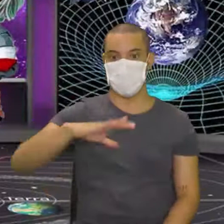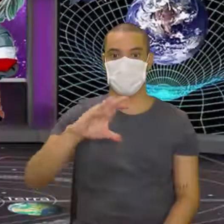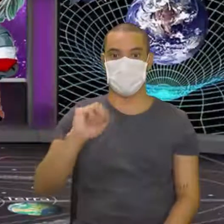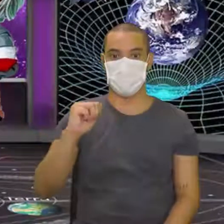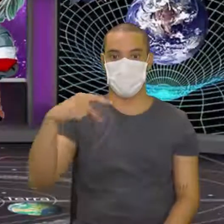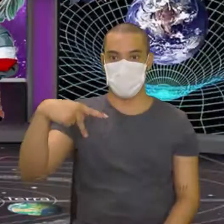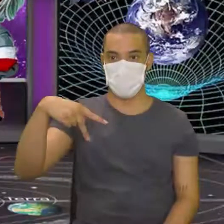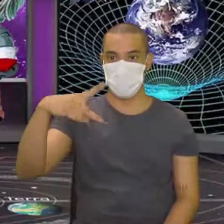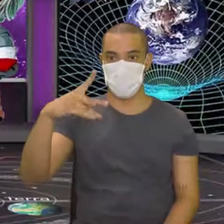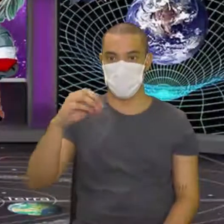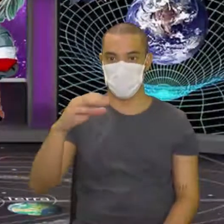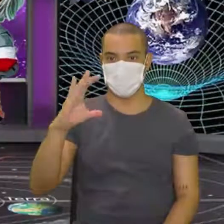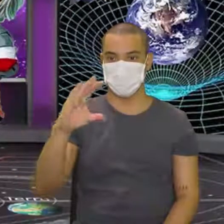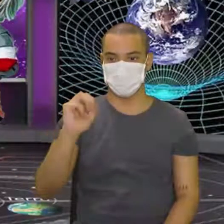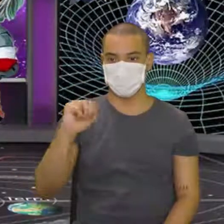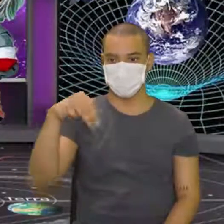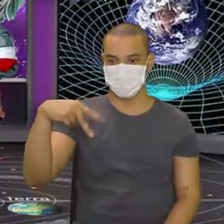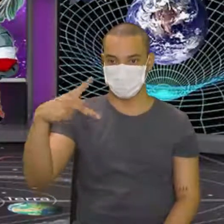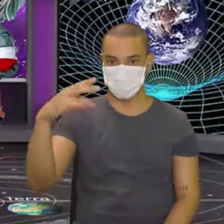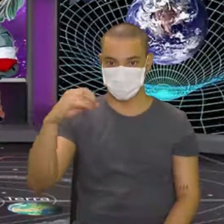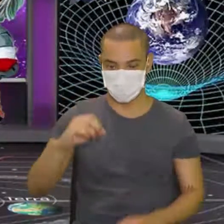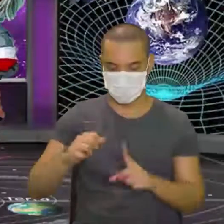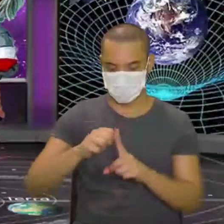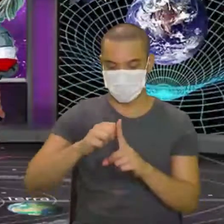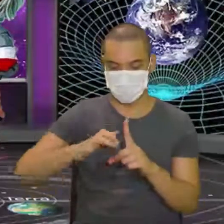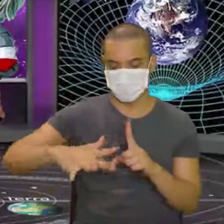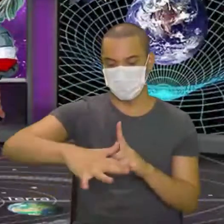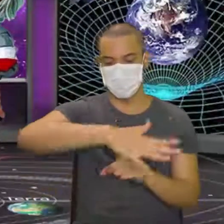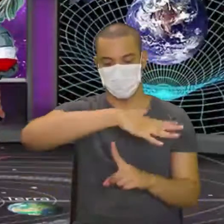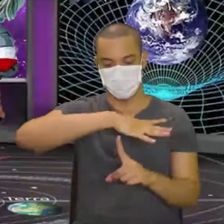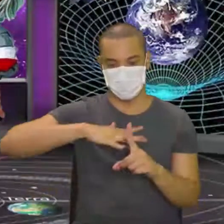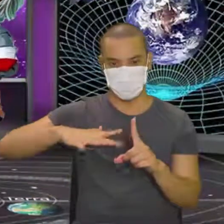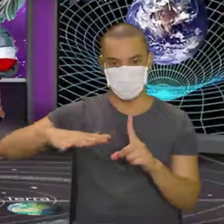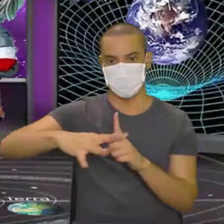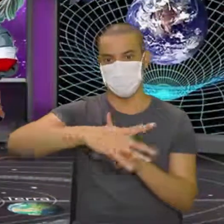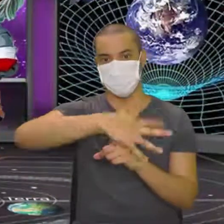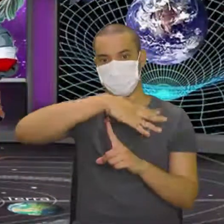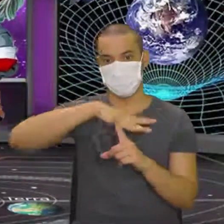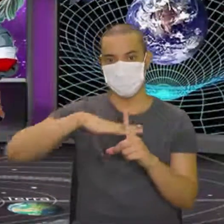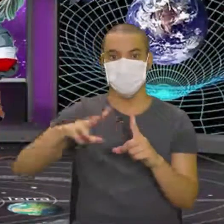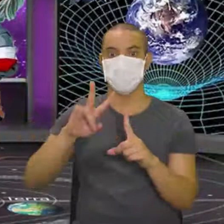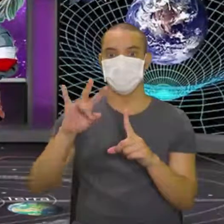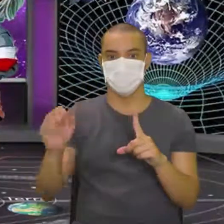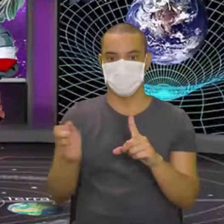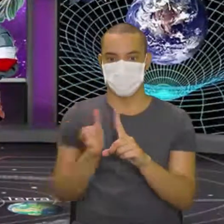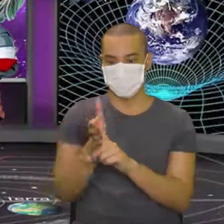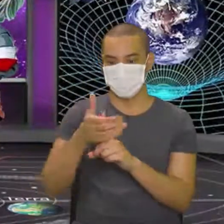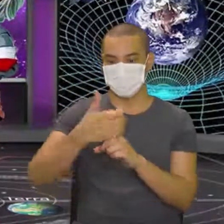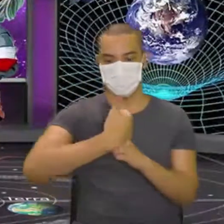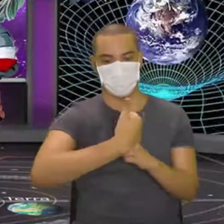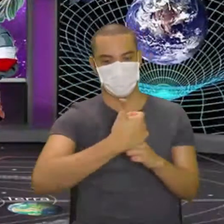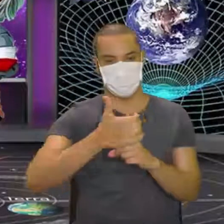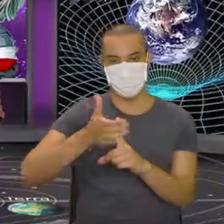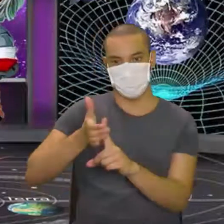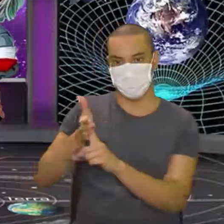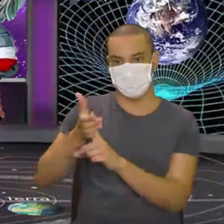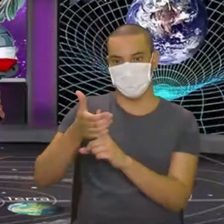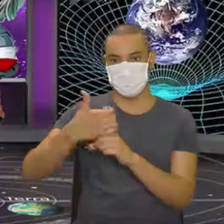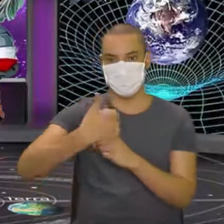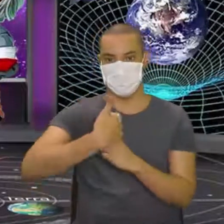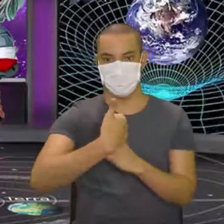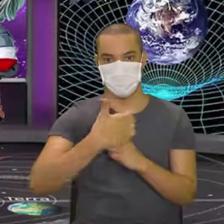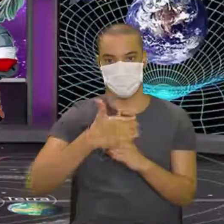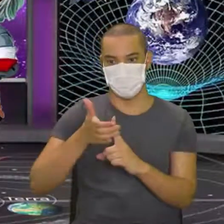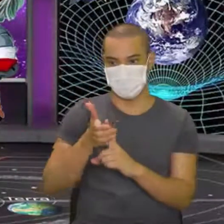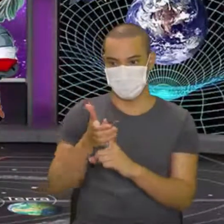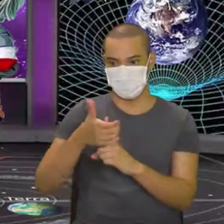A corrente faz isso e o campo você vai ver que vai formar aquela animação que nós estávamos fazendo, olha só,